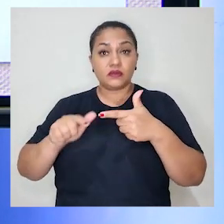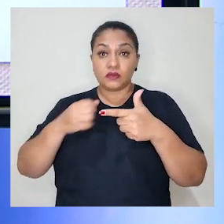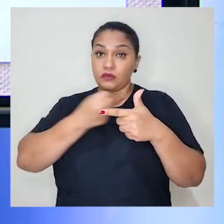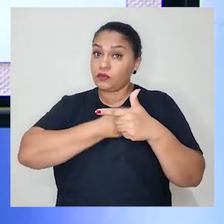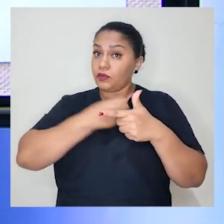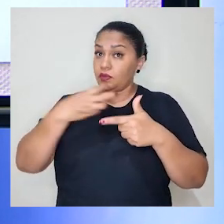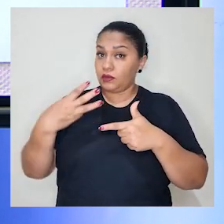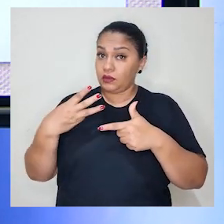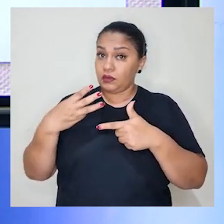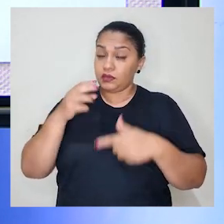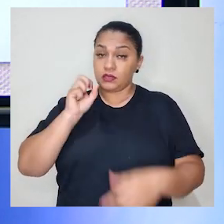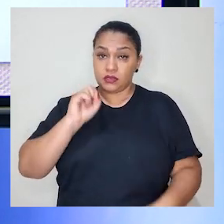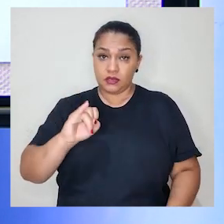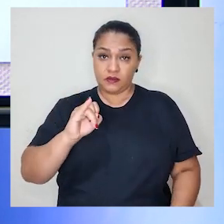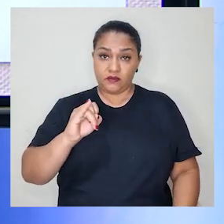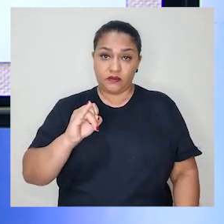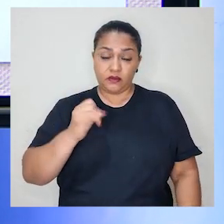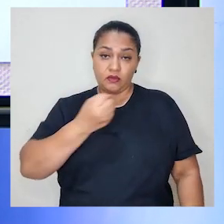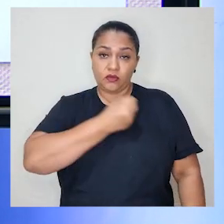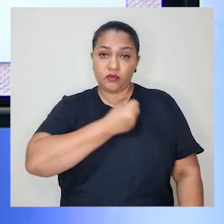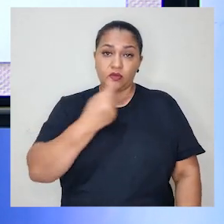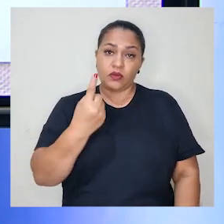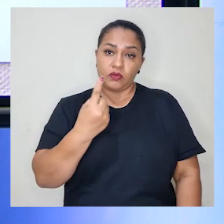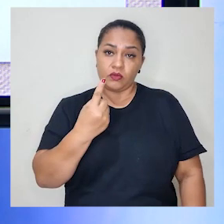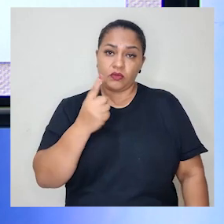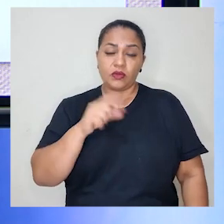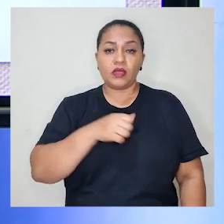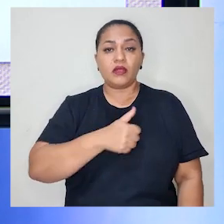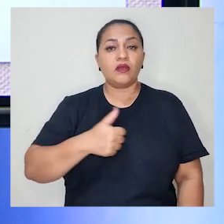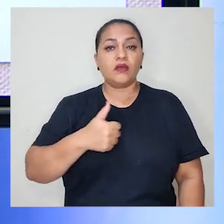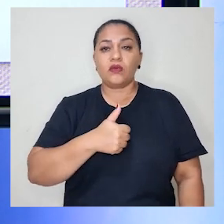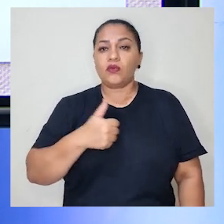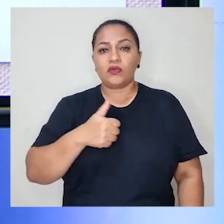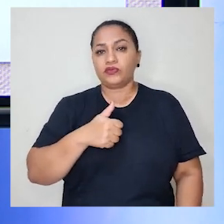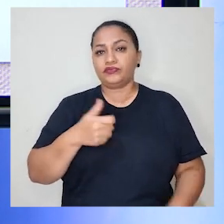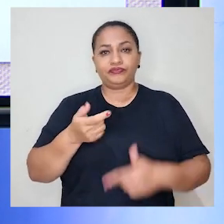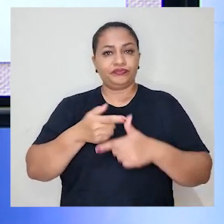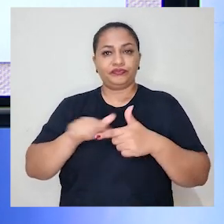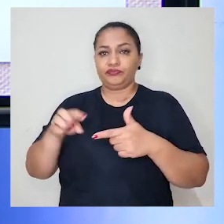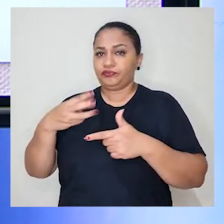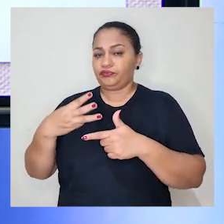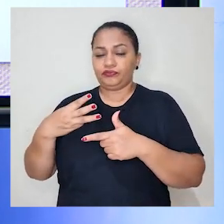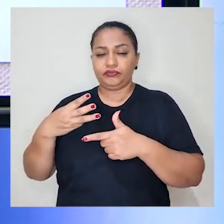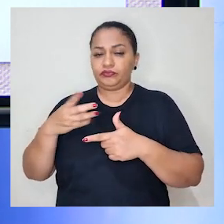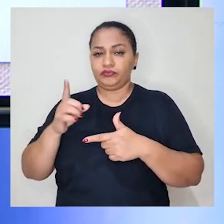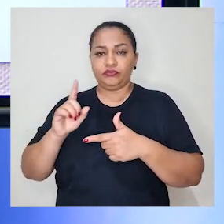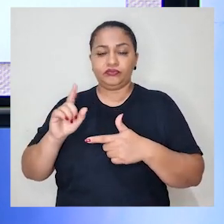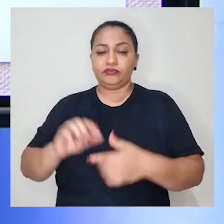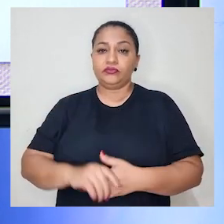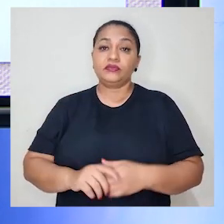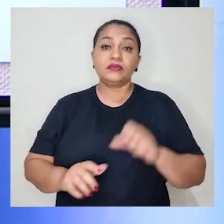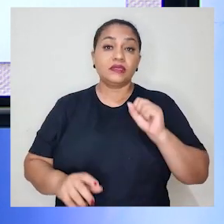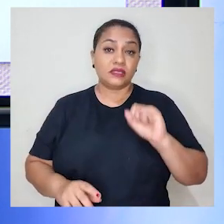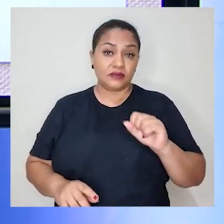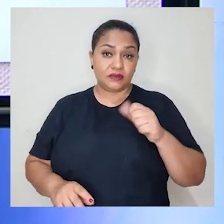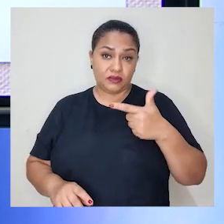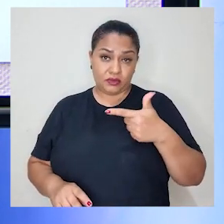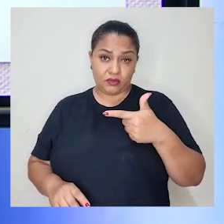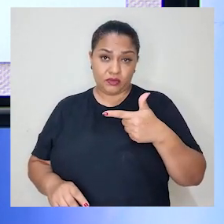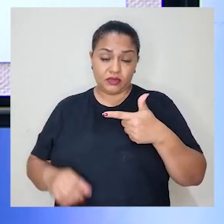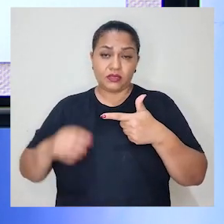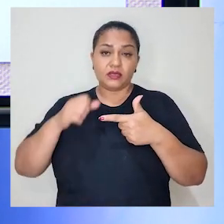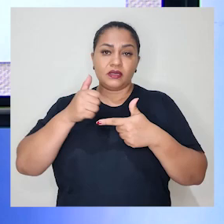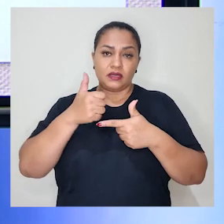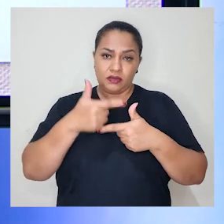3. Então, se for o número 1, dá 11. 11 não divide por 3, não dá uma divisão exata. Se for o número 2, dá